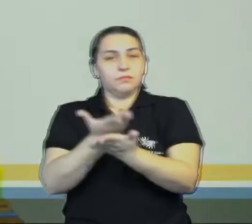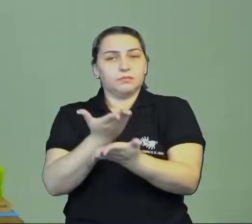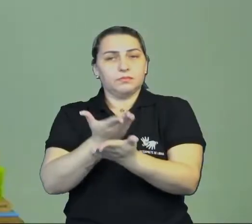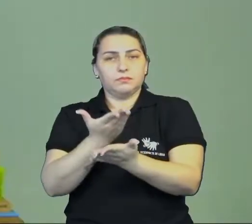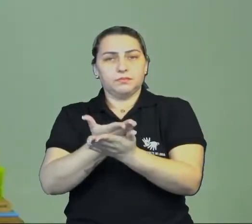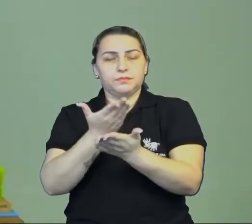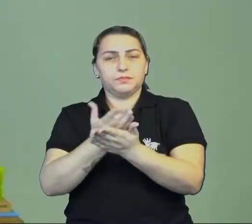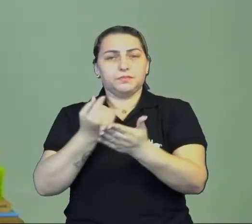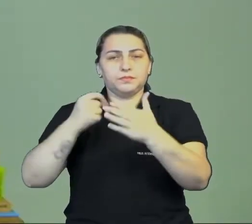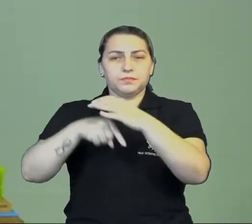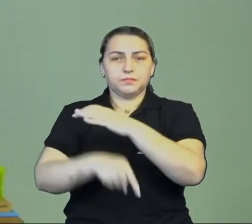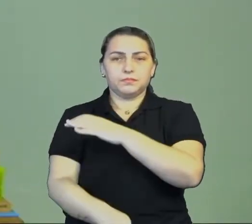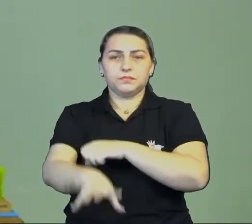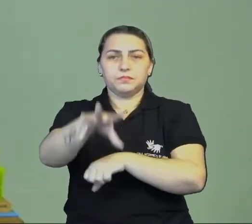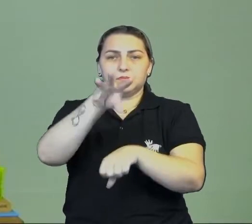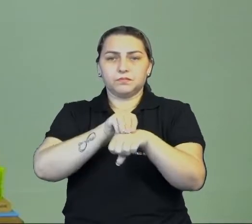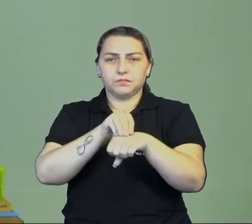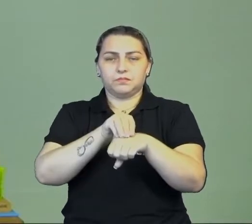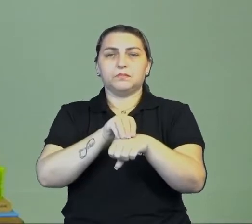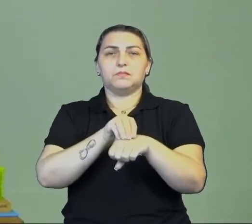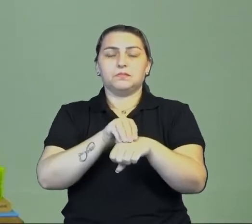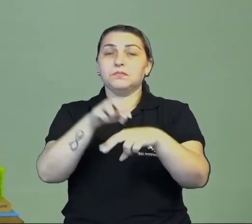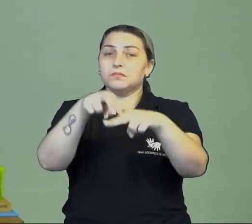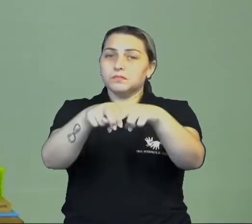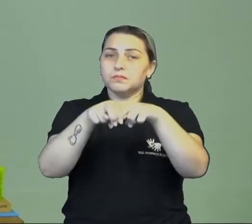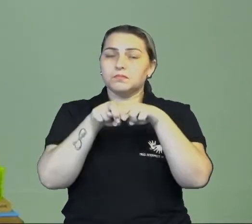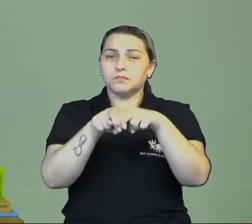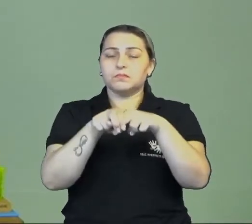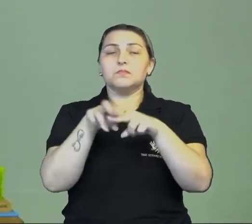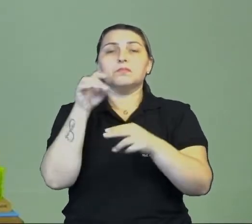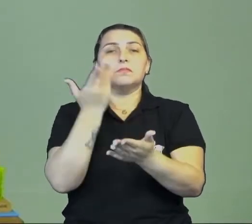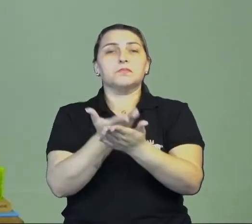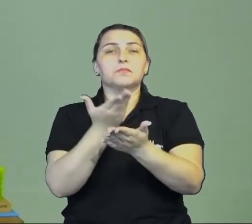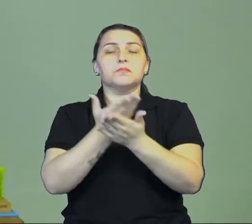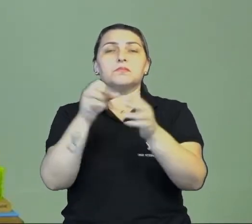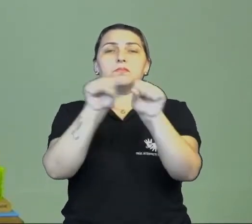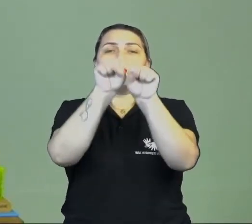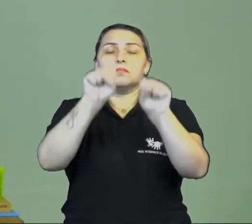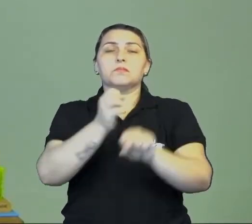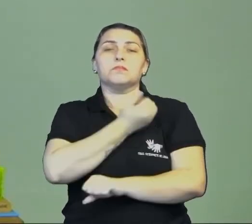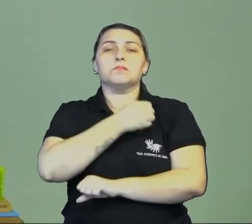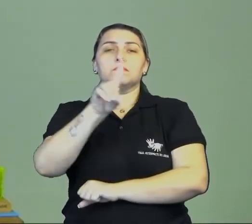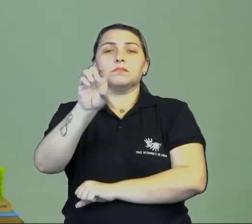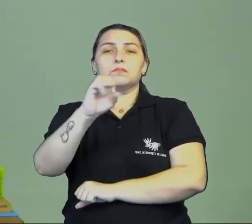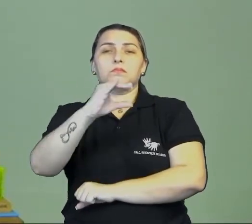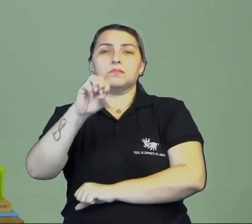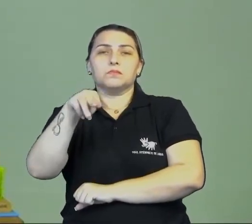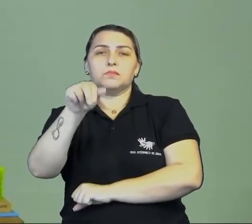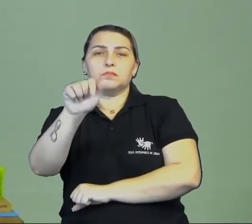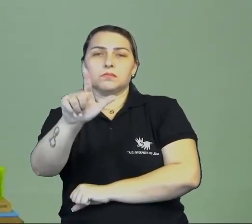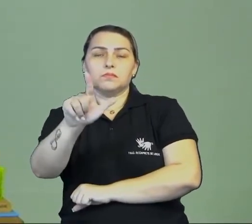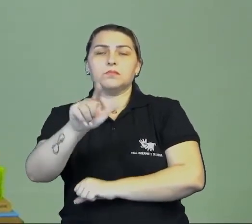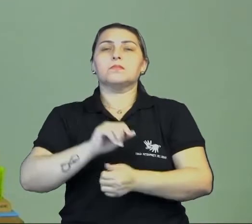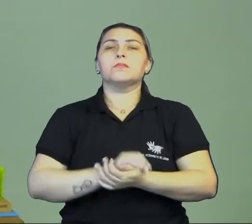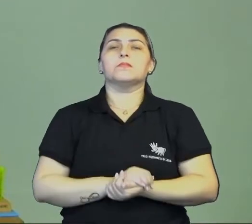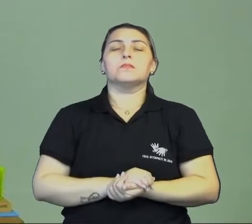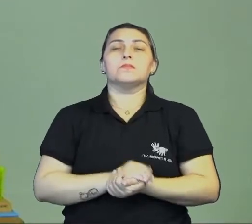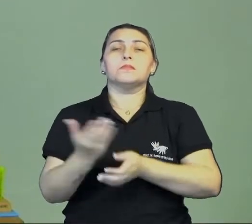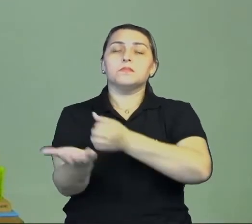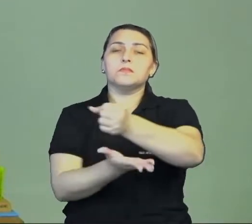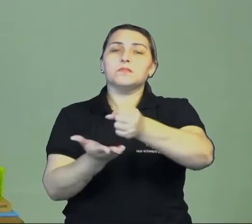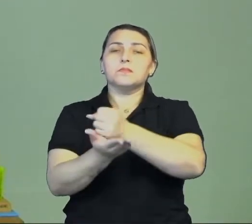estudar e vão aprofundar esse conhecimento. Por enquanto, nós vamos estudar o sistema de numeração decimal, né? Que